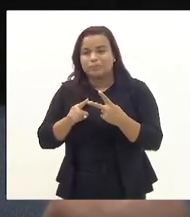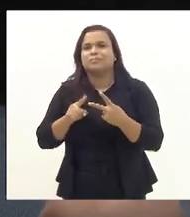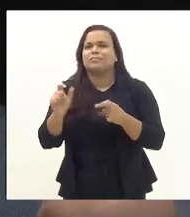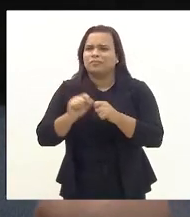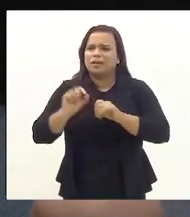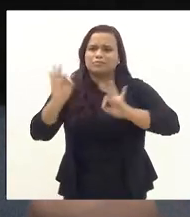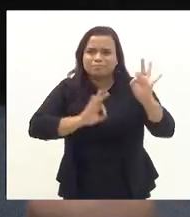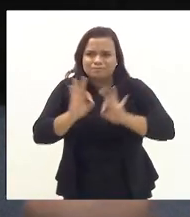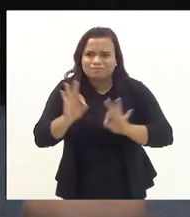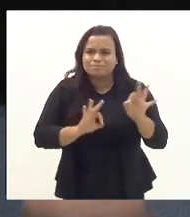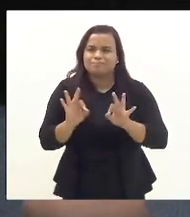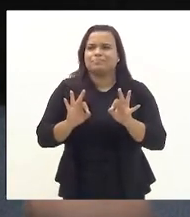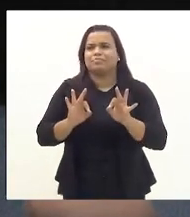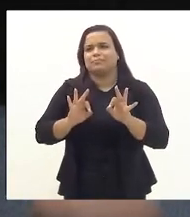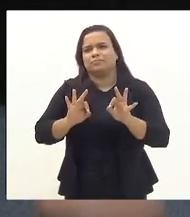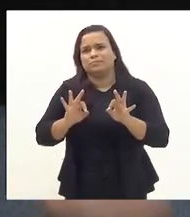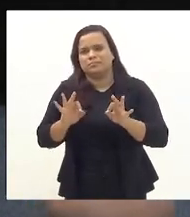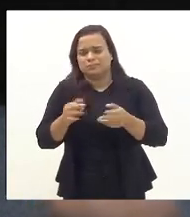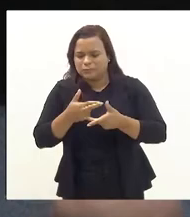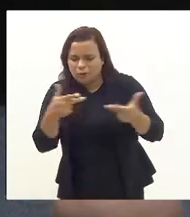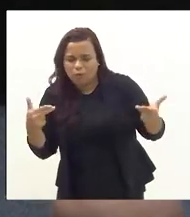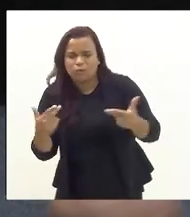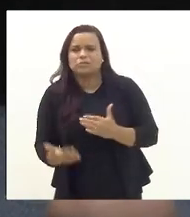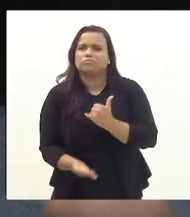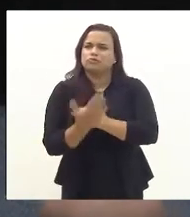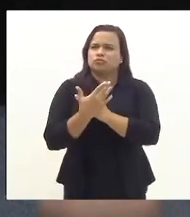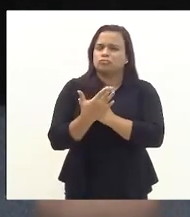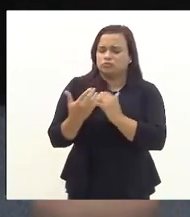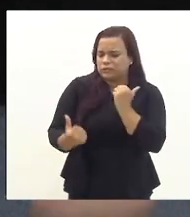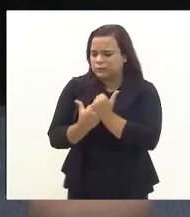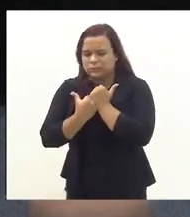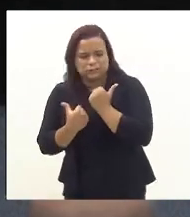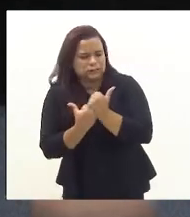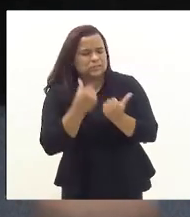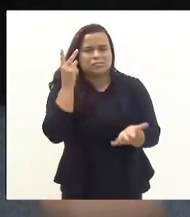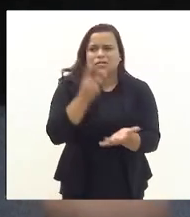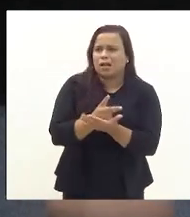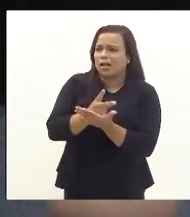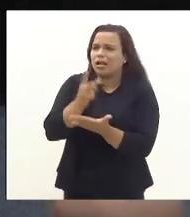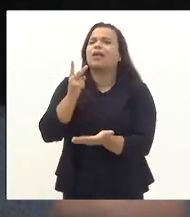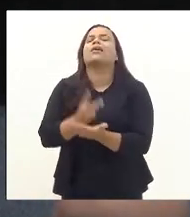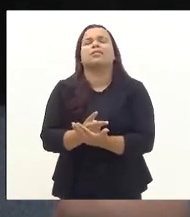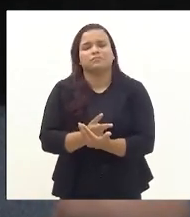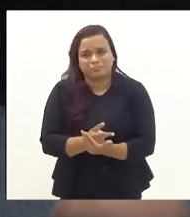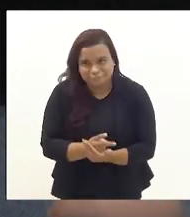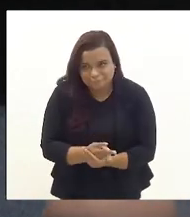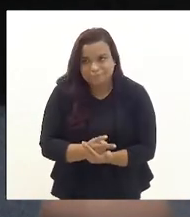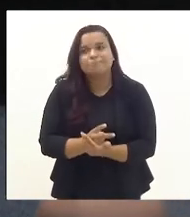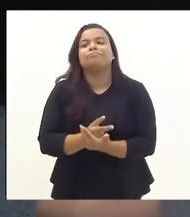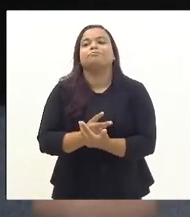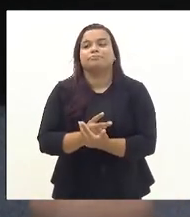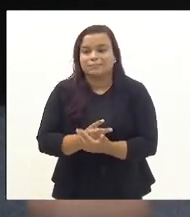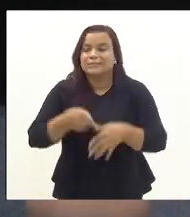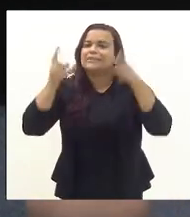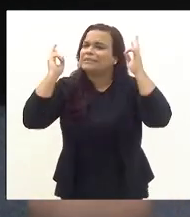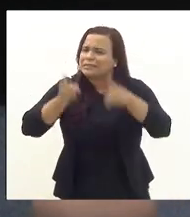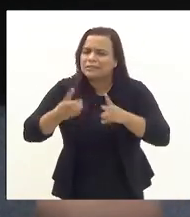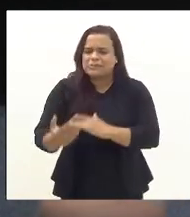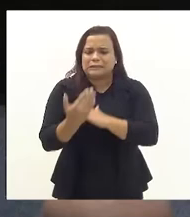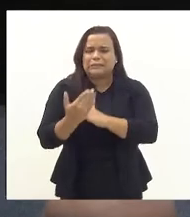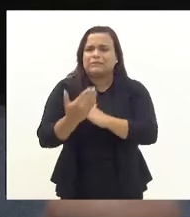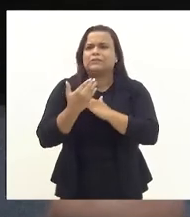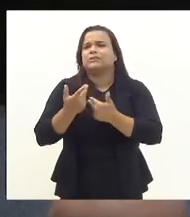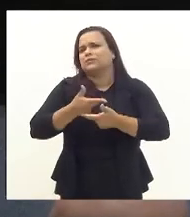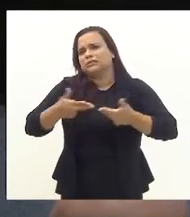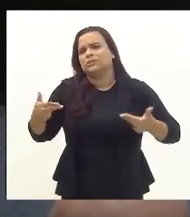trâmite, estarem ao nosso lado em todos os momentos, né, que nós precisamos, e a gente